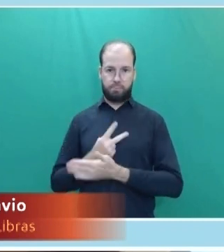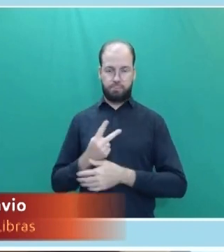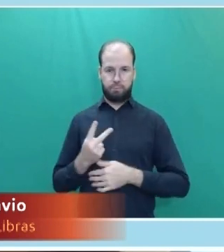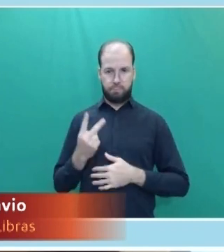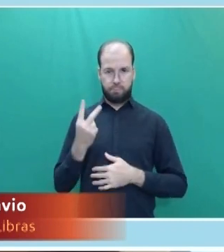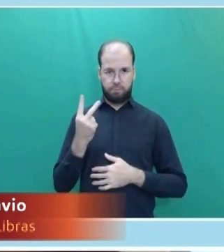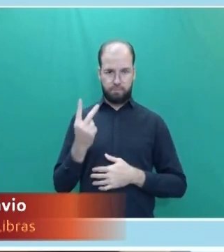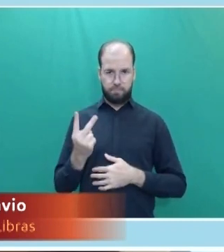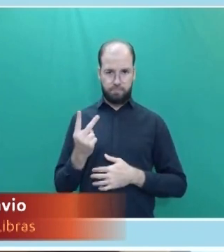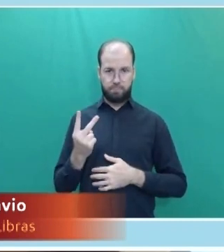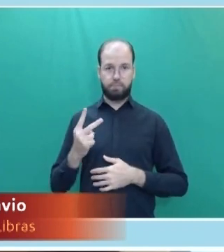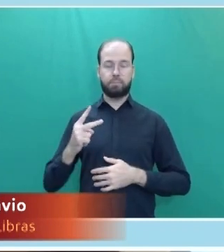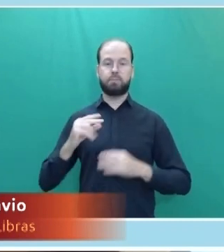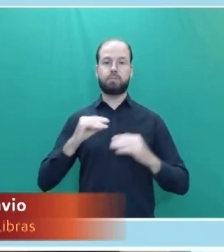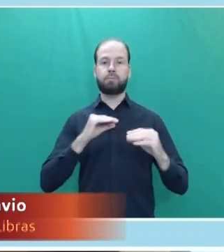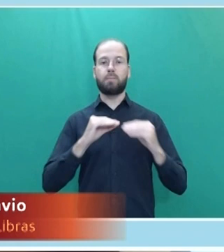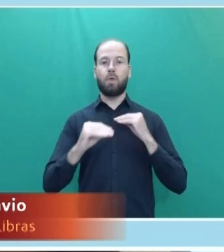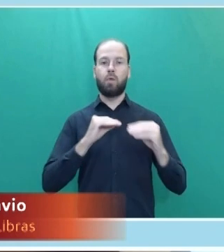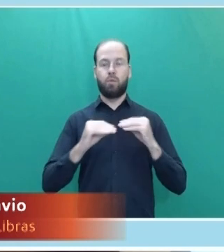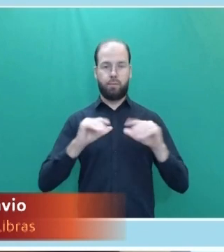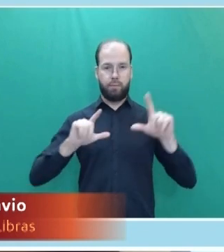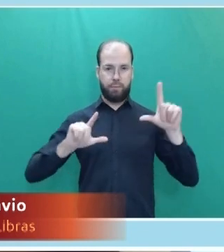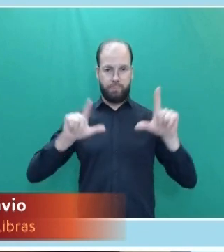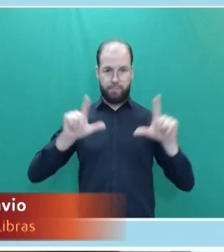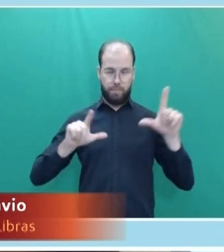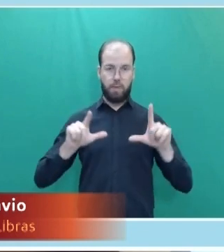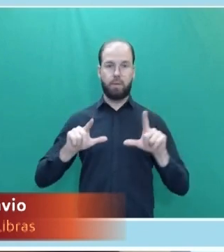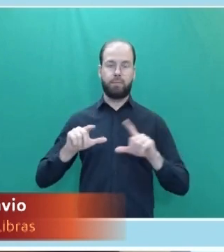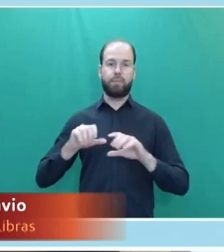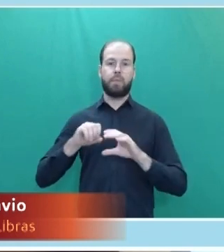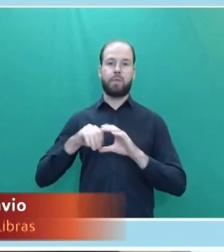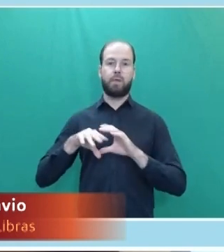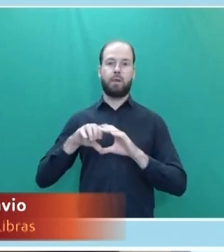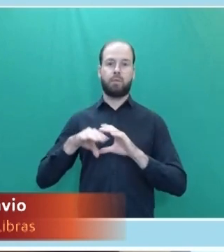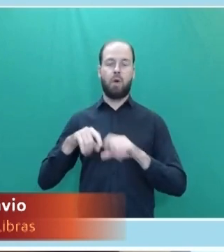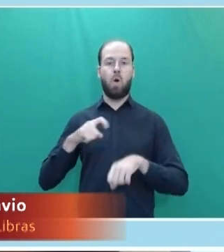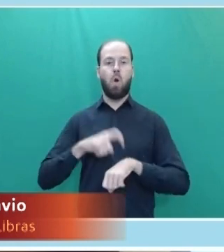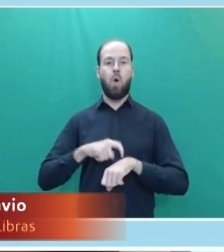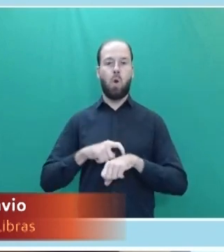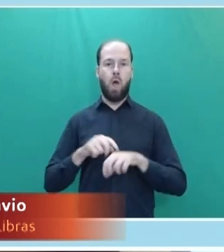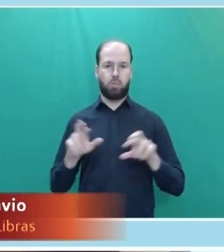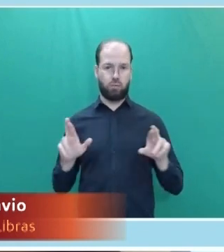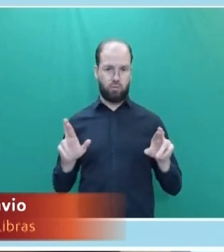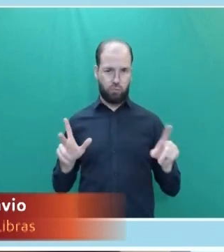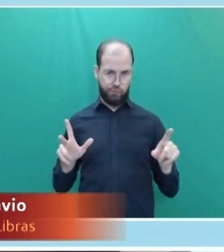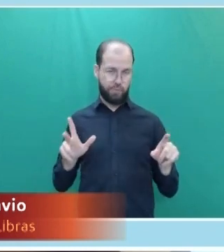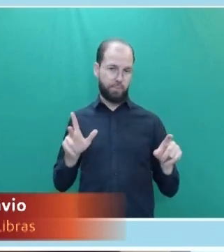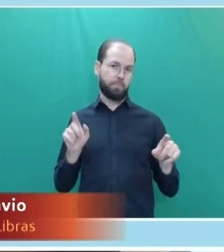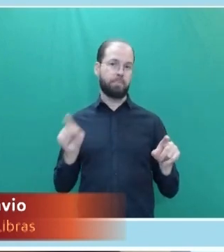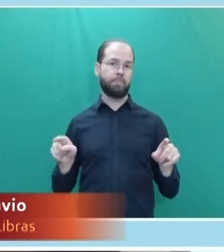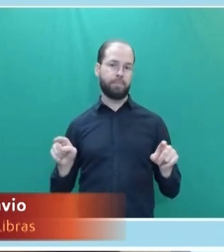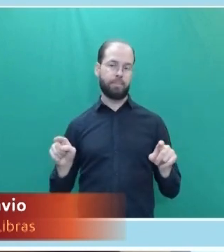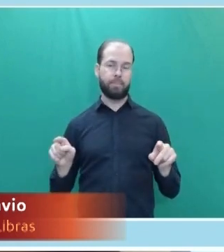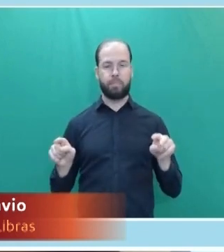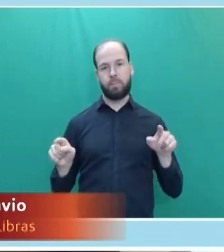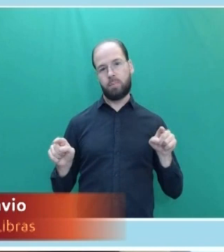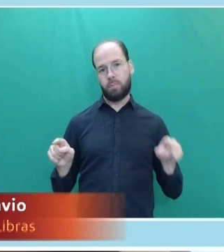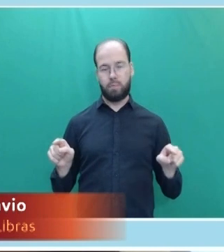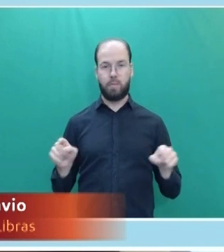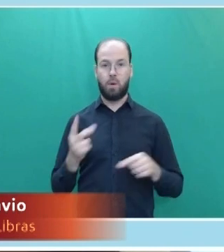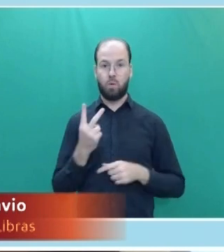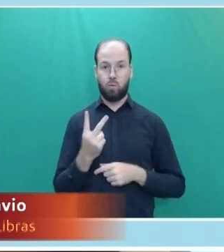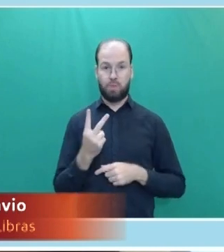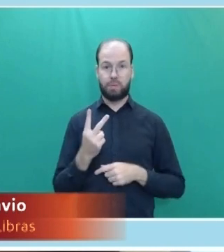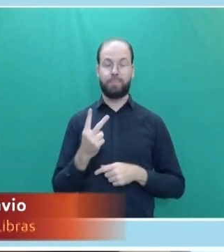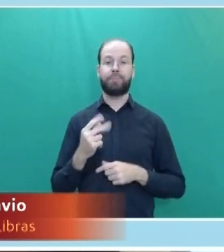duas telenovelas na Rede Globo, em horários distintos, que tinham duas atrizes